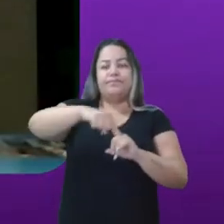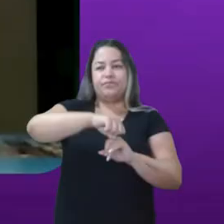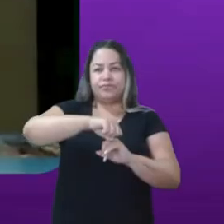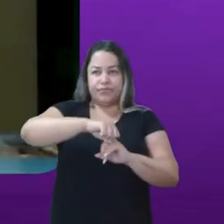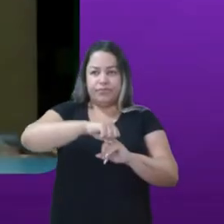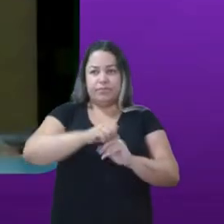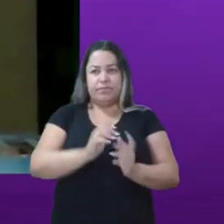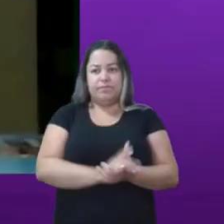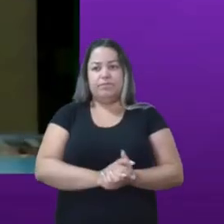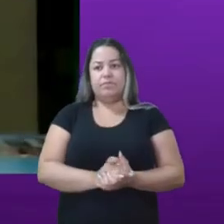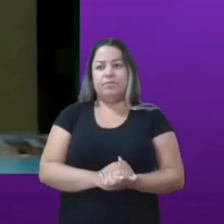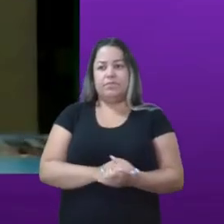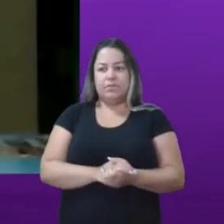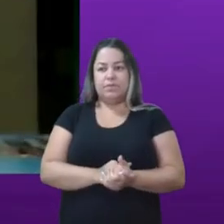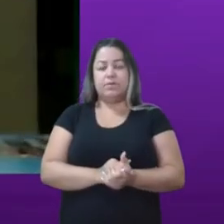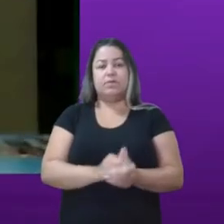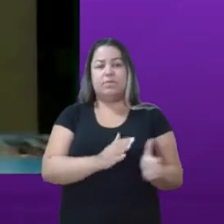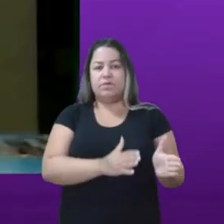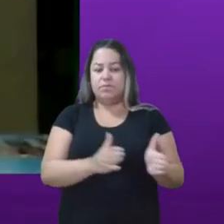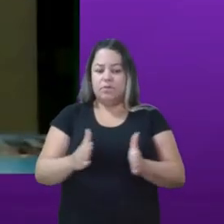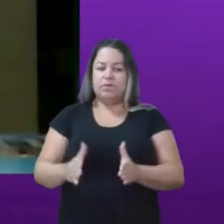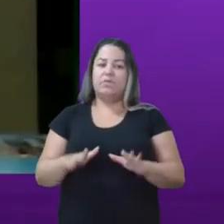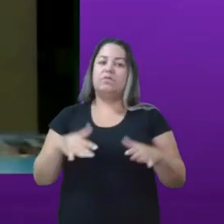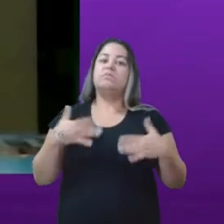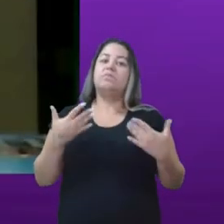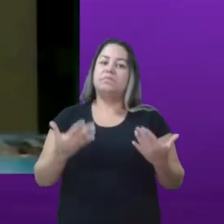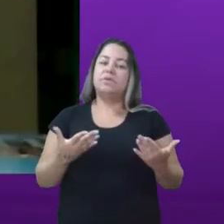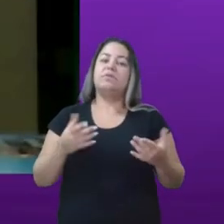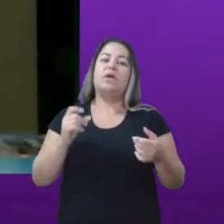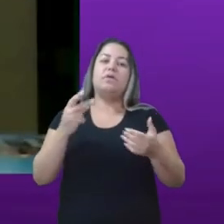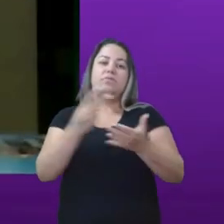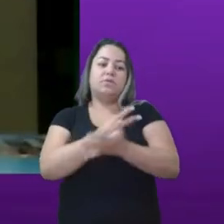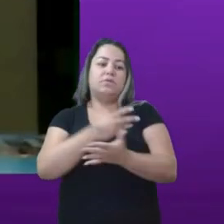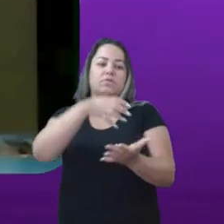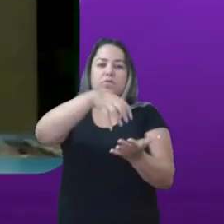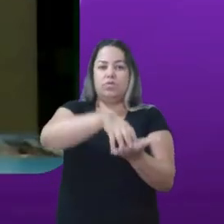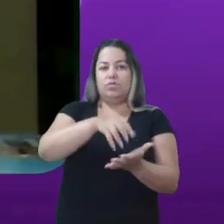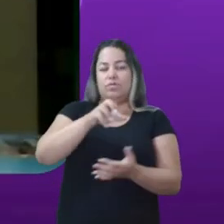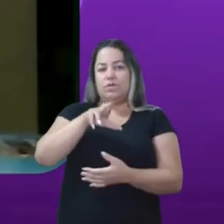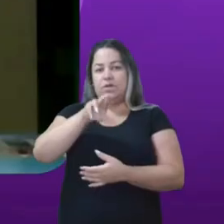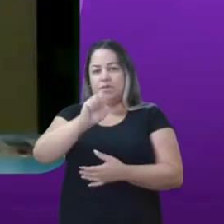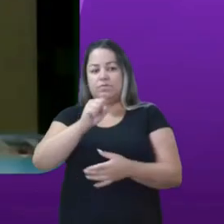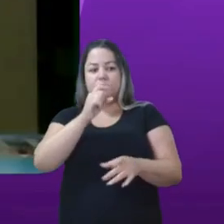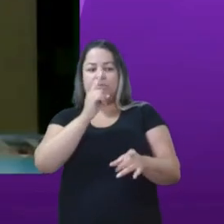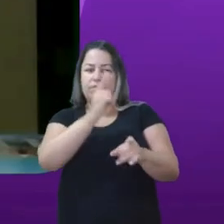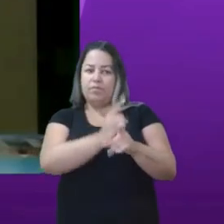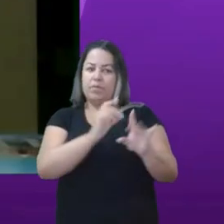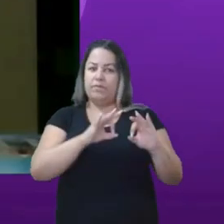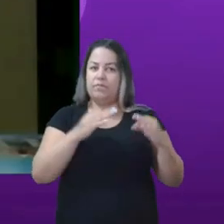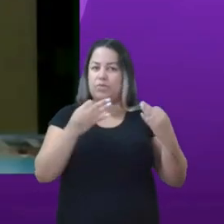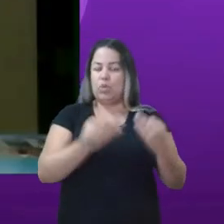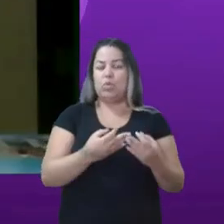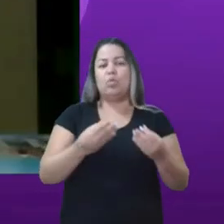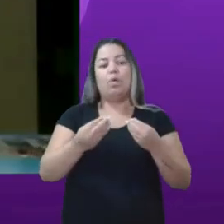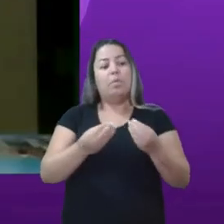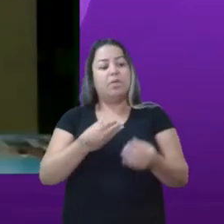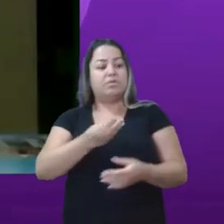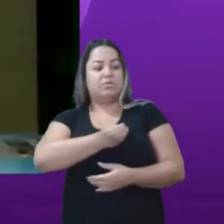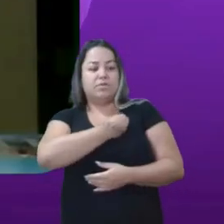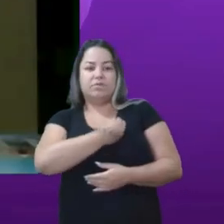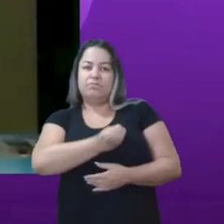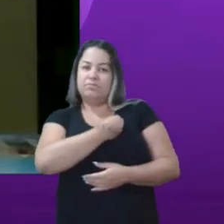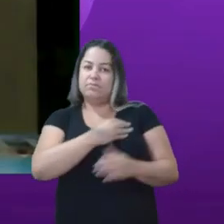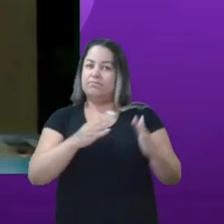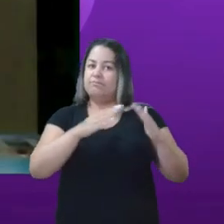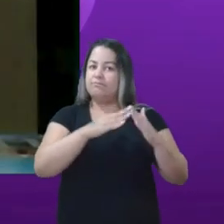Desde esse processo que se faz nos CRAS, de identificação das famílias, de como elas vivem, de onde